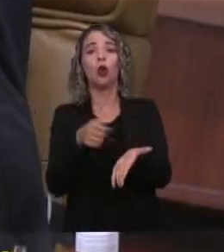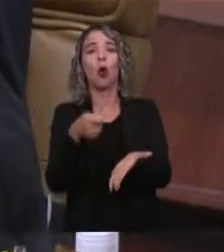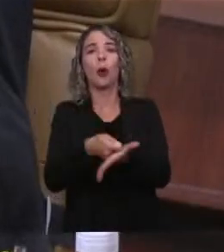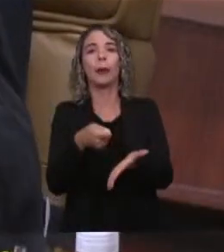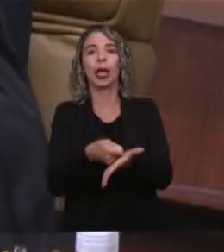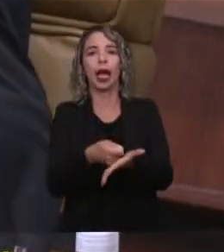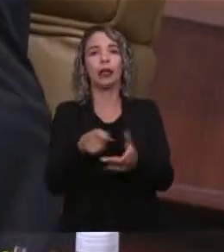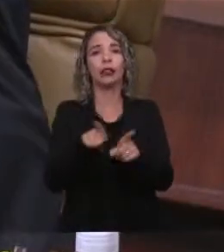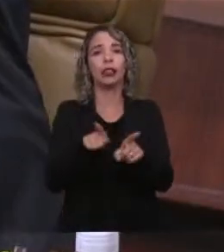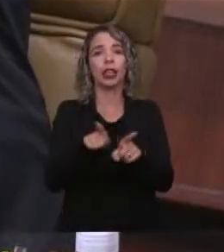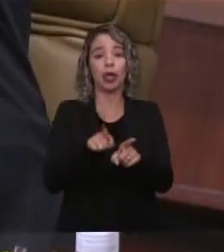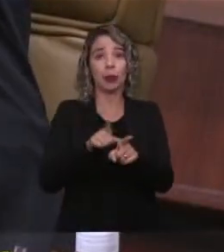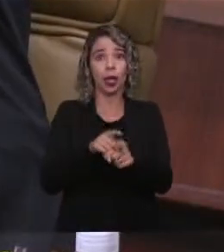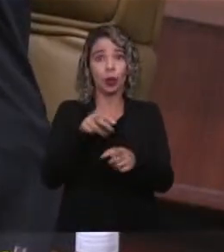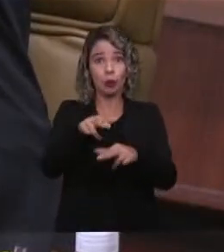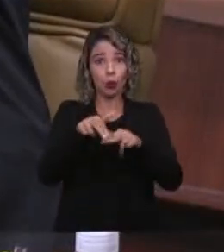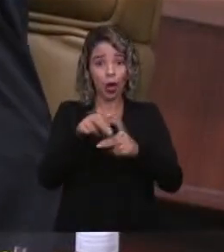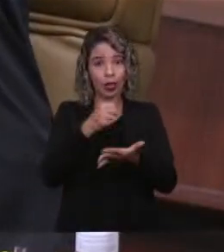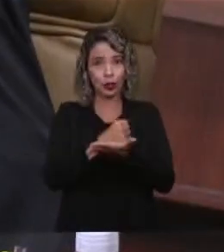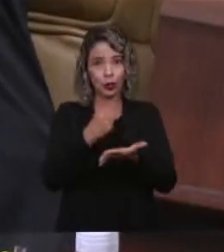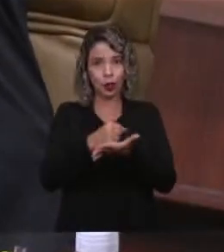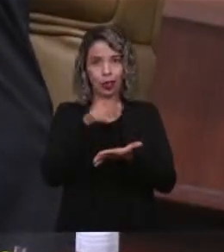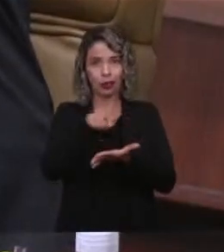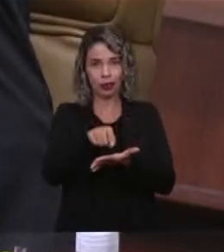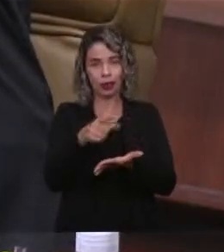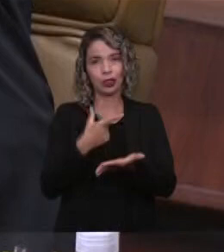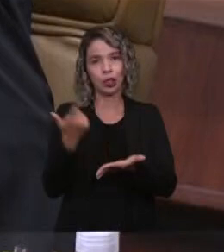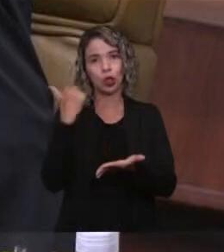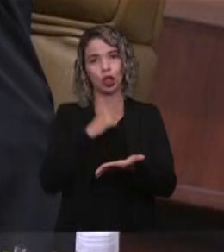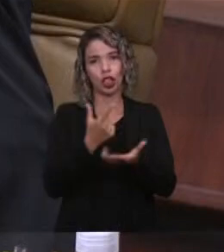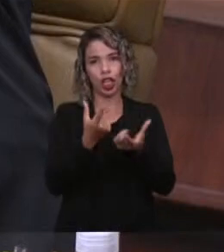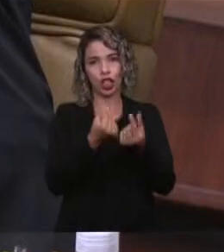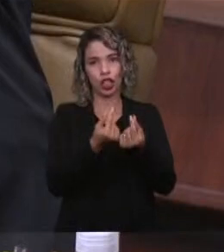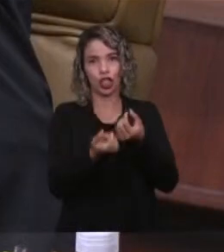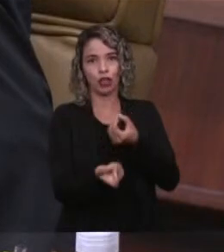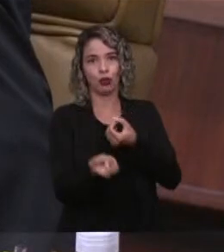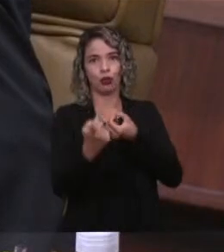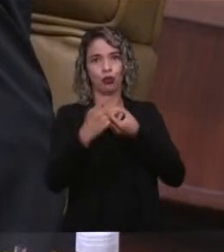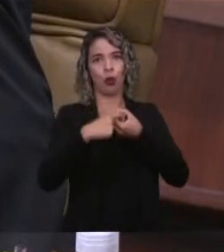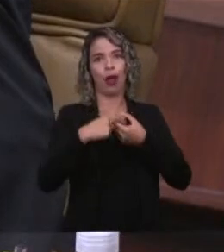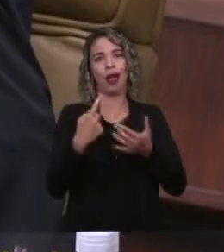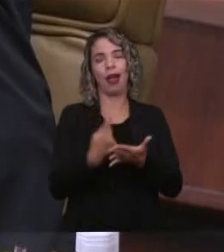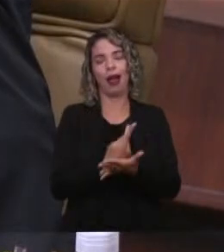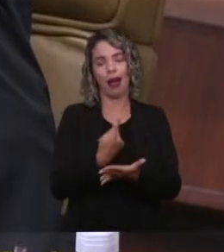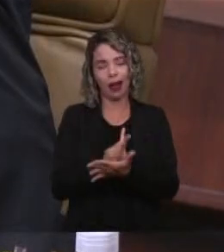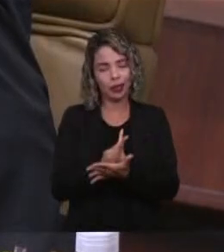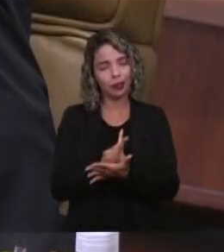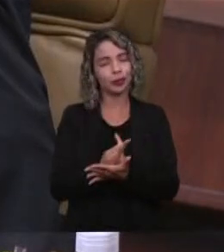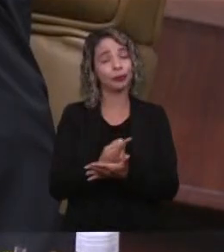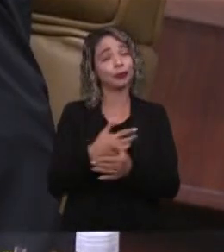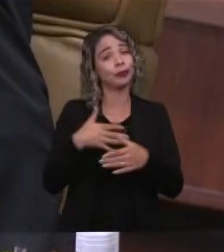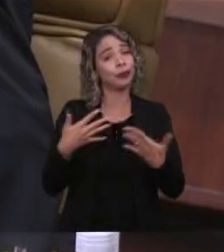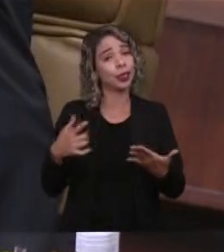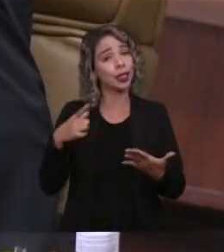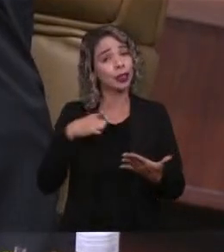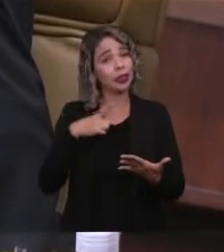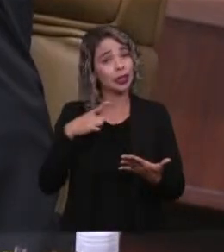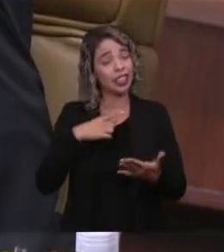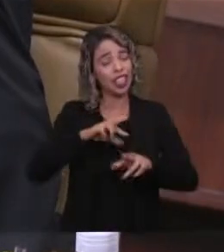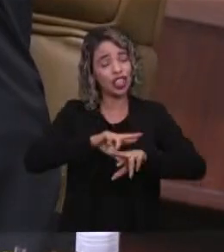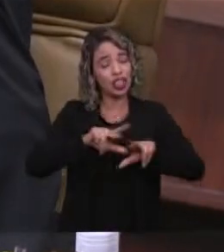a obtenção de recursos ilícitos, nós temos mais de